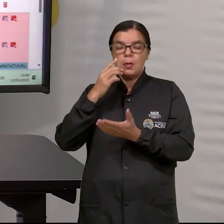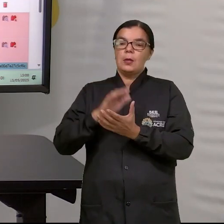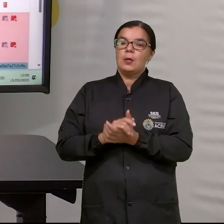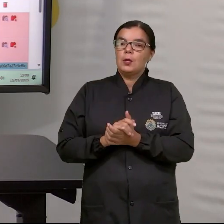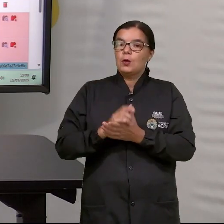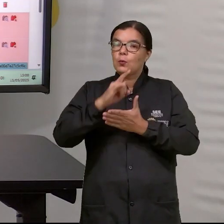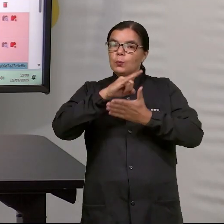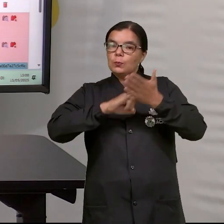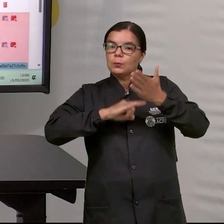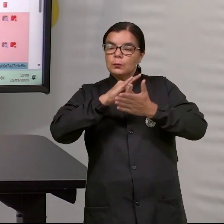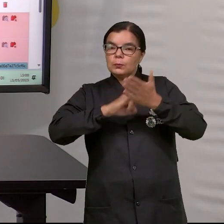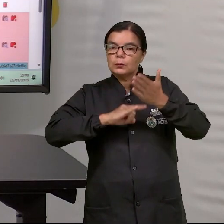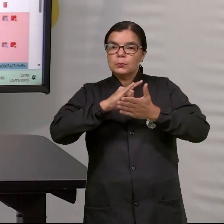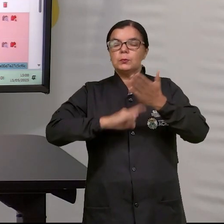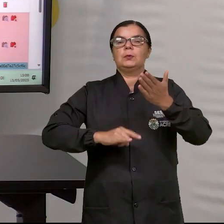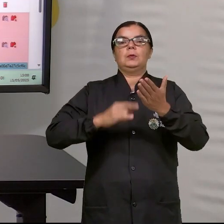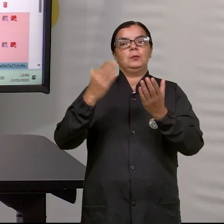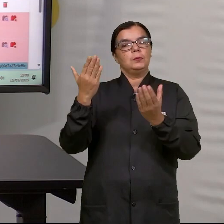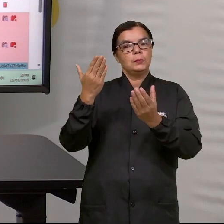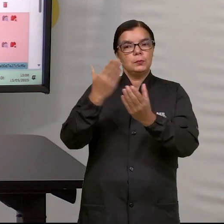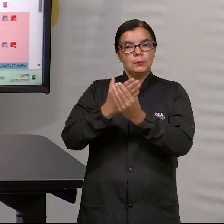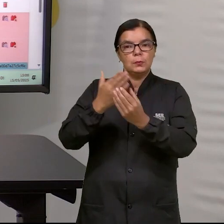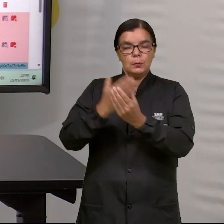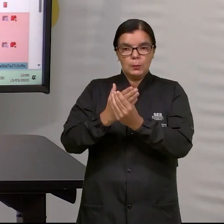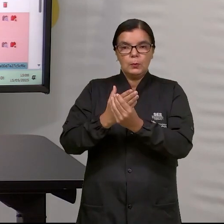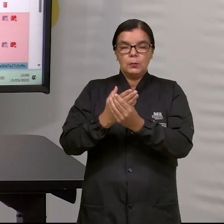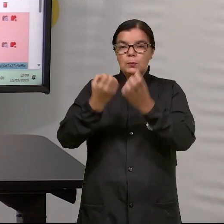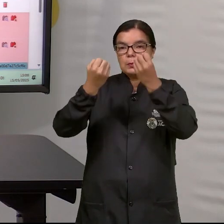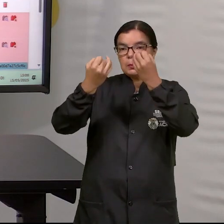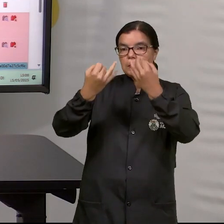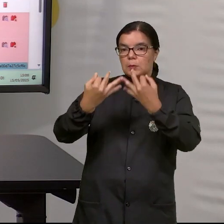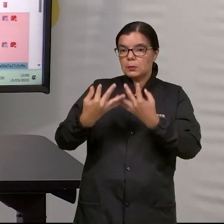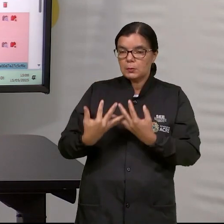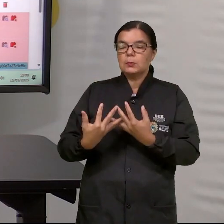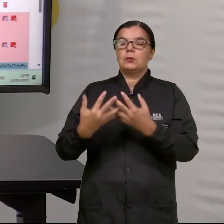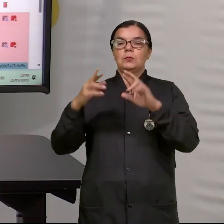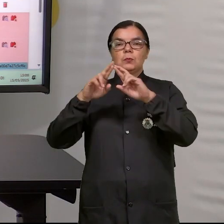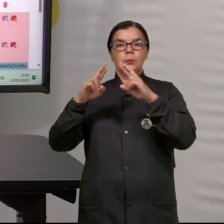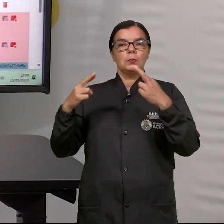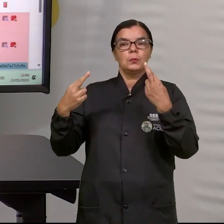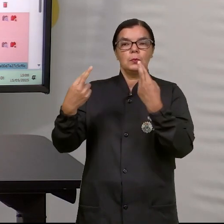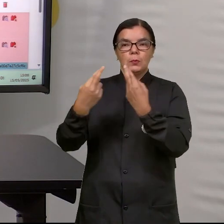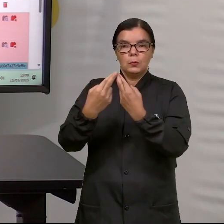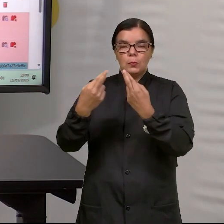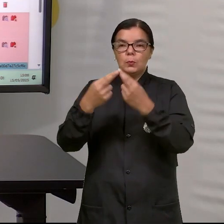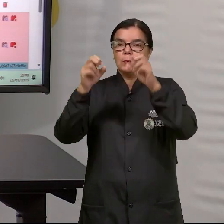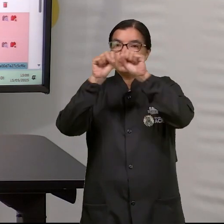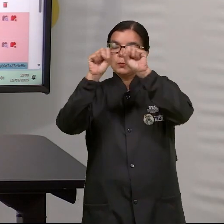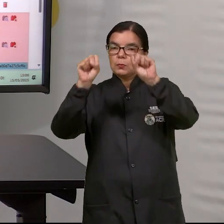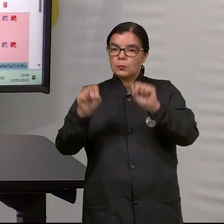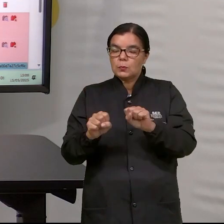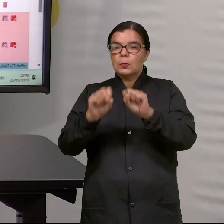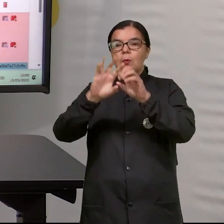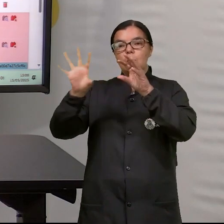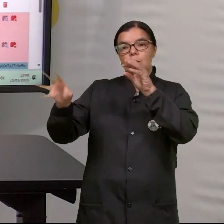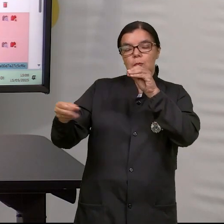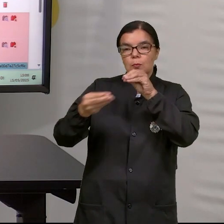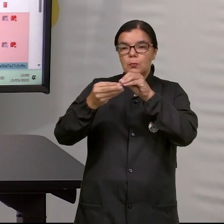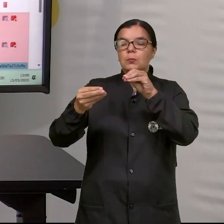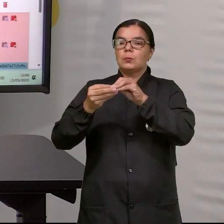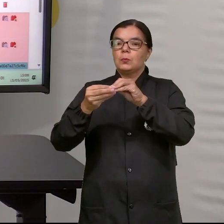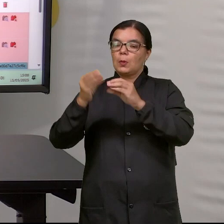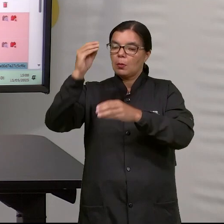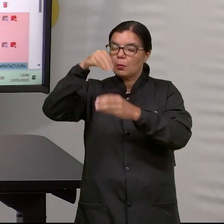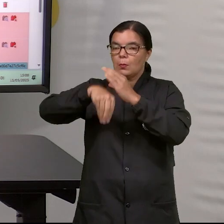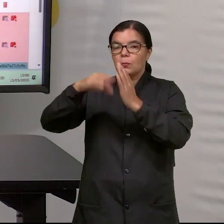aqueles documentos, aquele processo que fala sobre essa reunião, sobre o sistema que vai ser implantado, sobre tudo que vai ser feito naquele